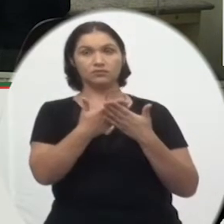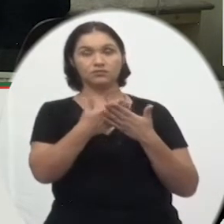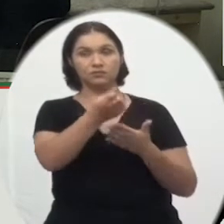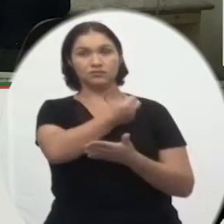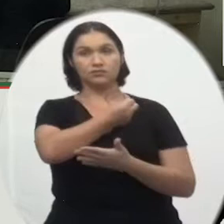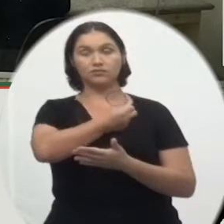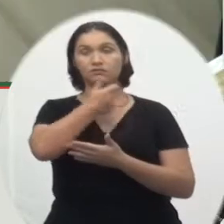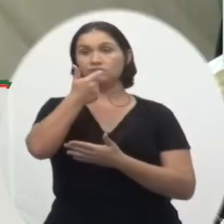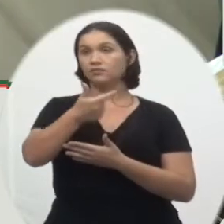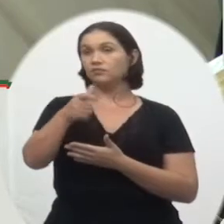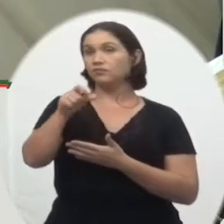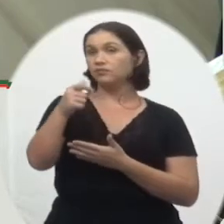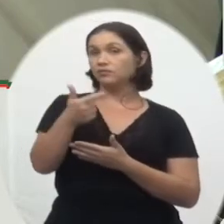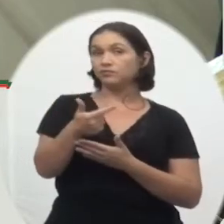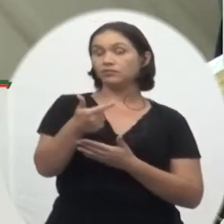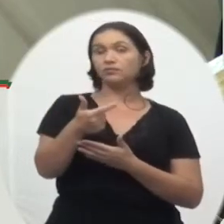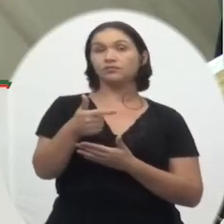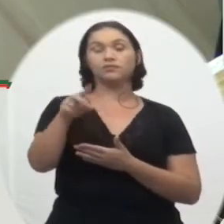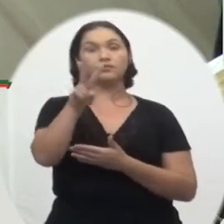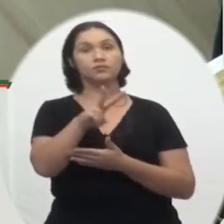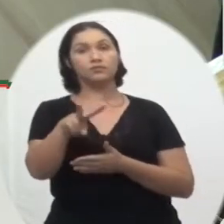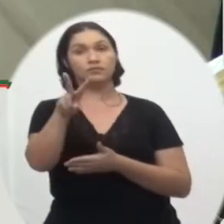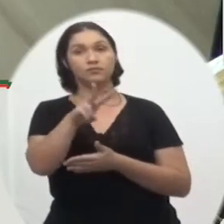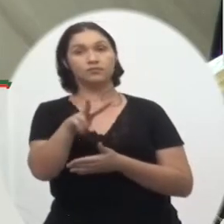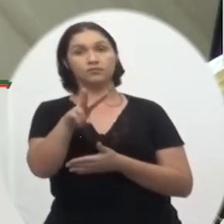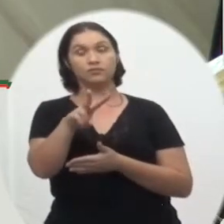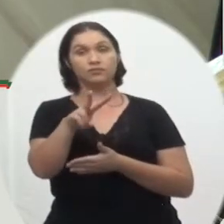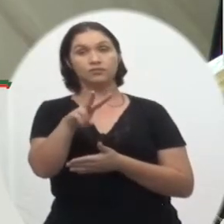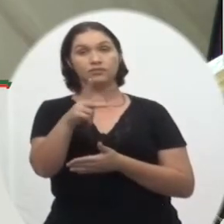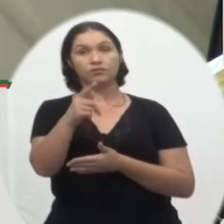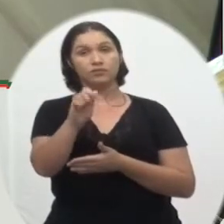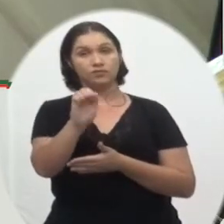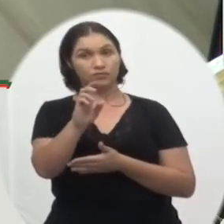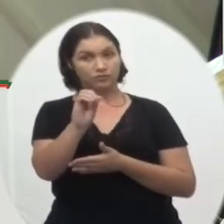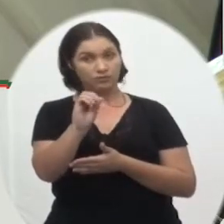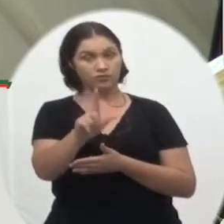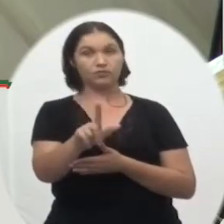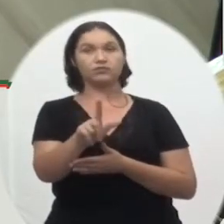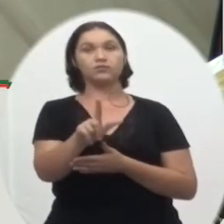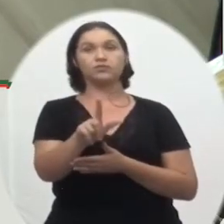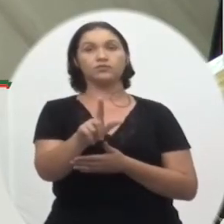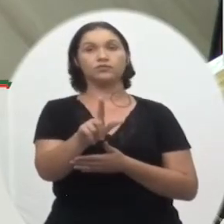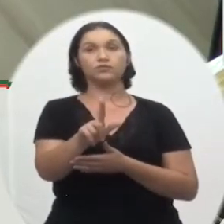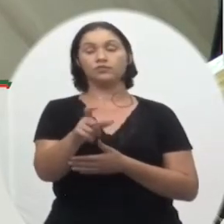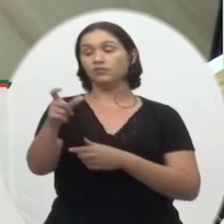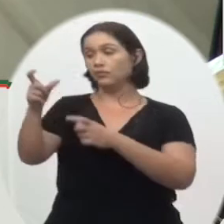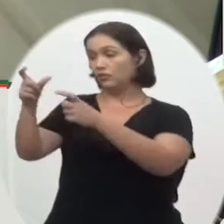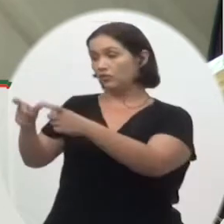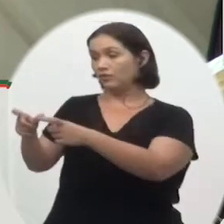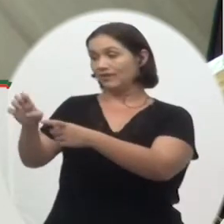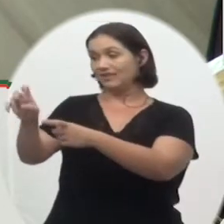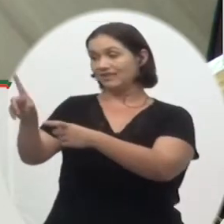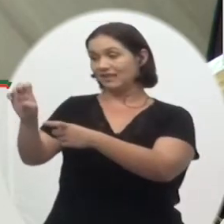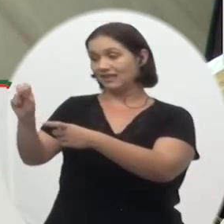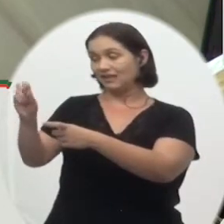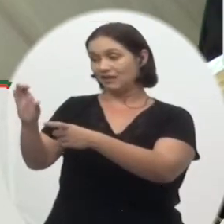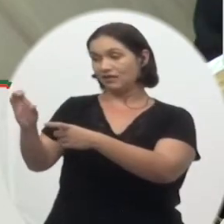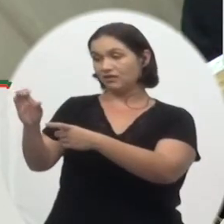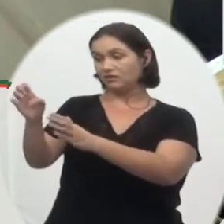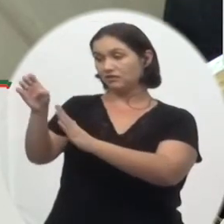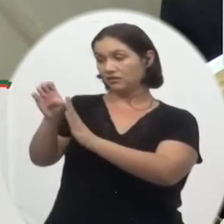Requerimento número 292/2019, de autor do vereador Paiol, assunto envio do expediente a Celesc, Centrais Elétricas de Santa